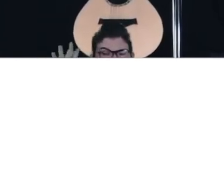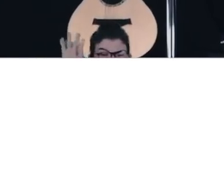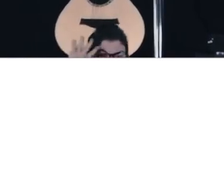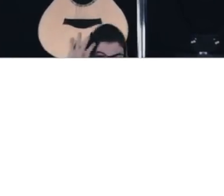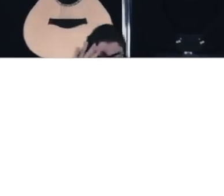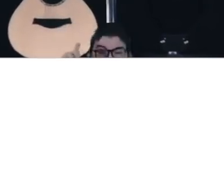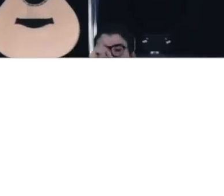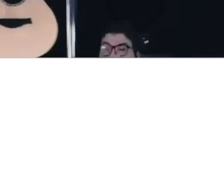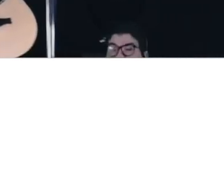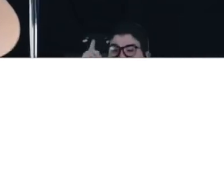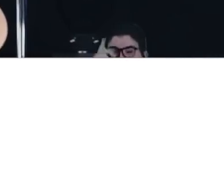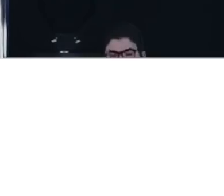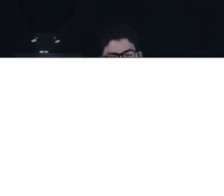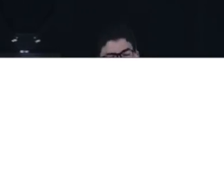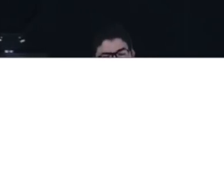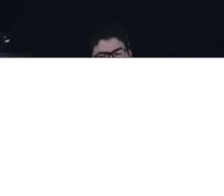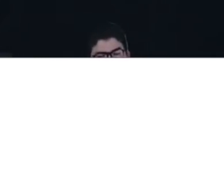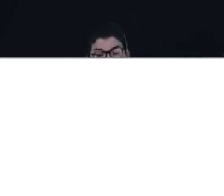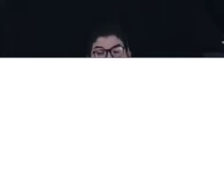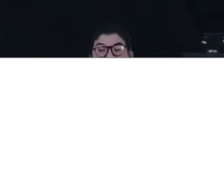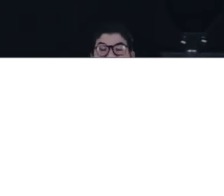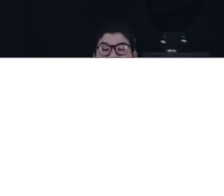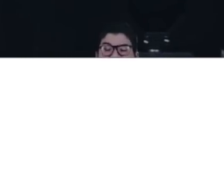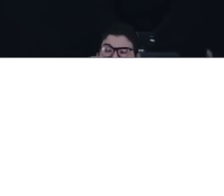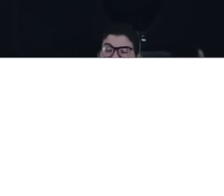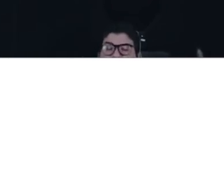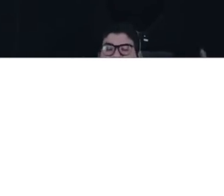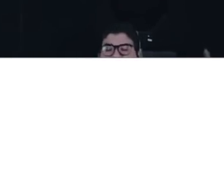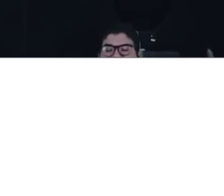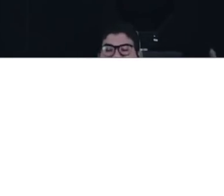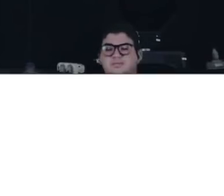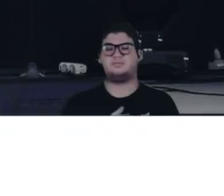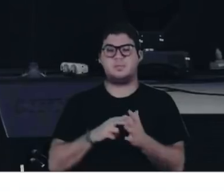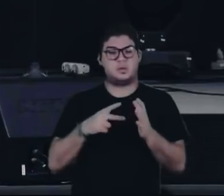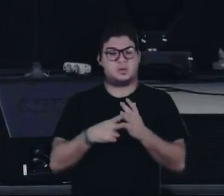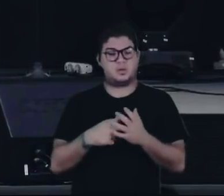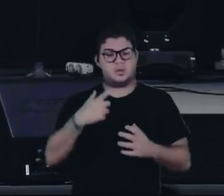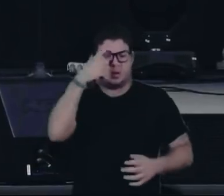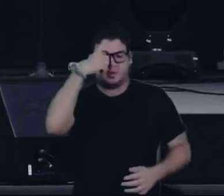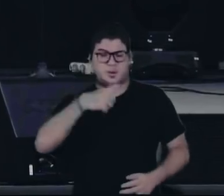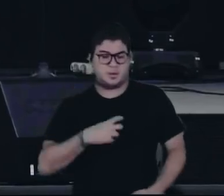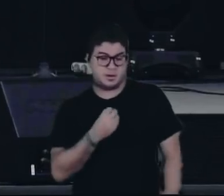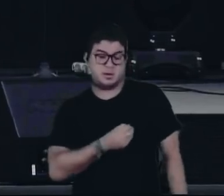e domingos pregado uma mensagem sobre